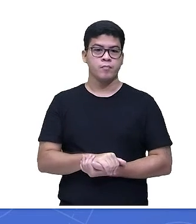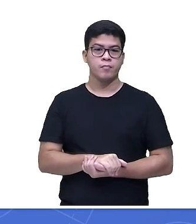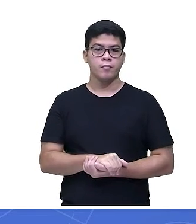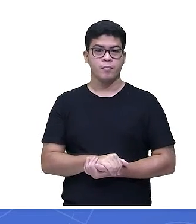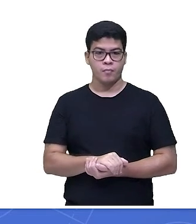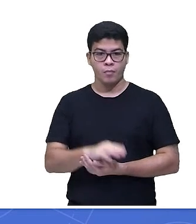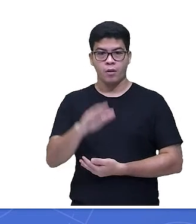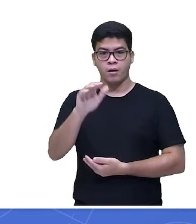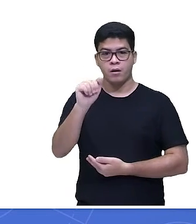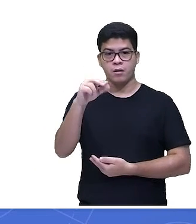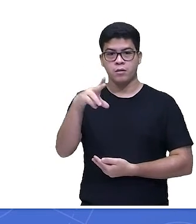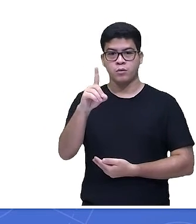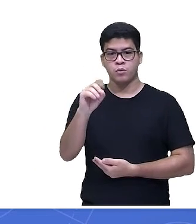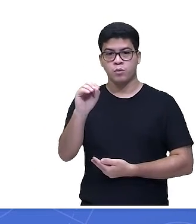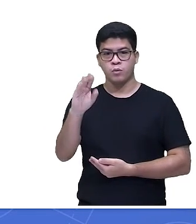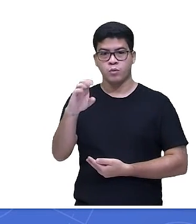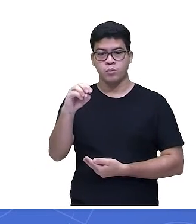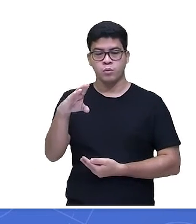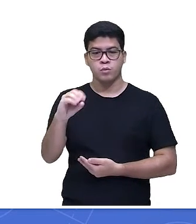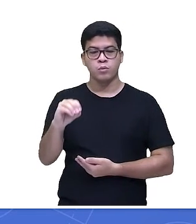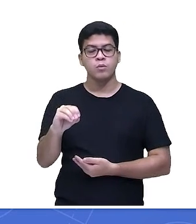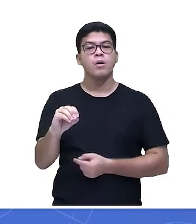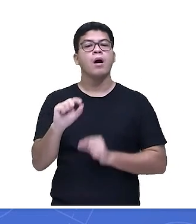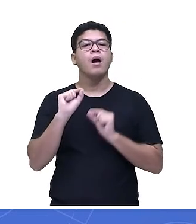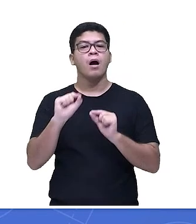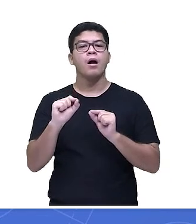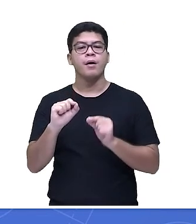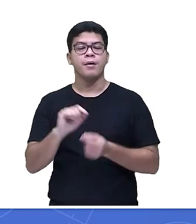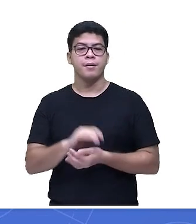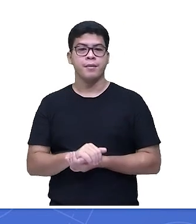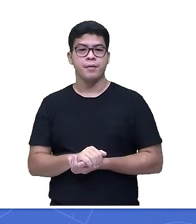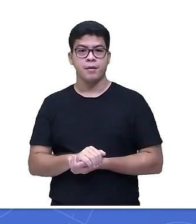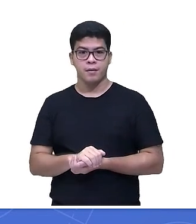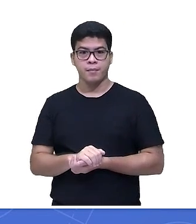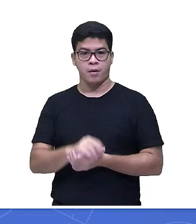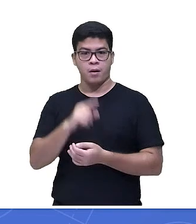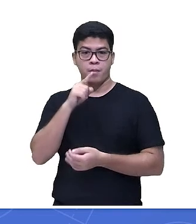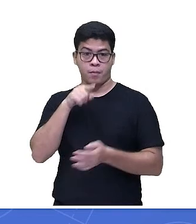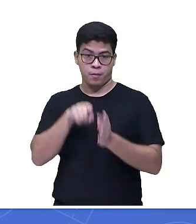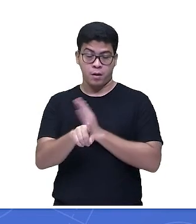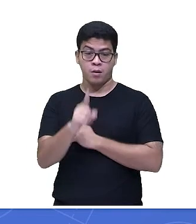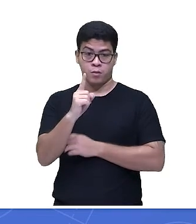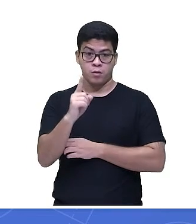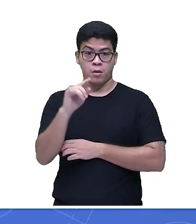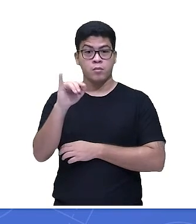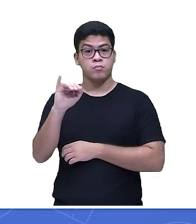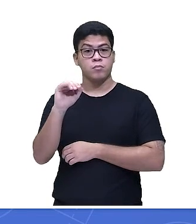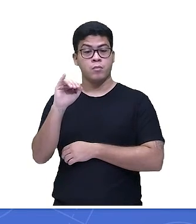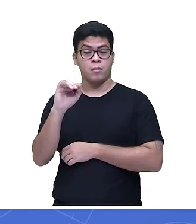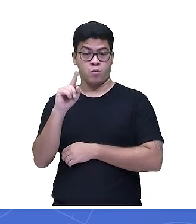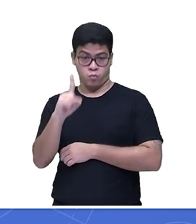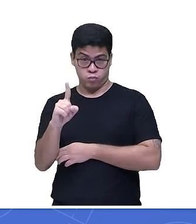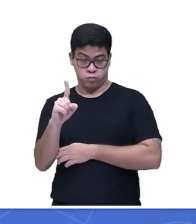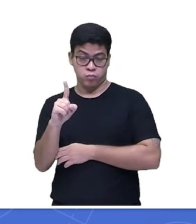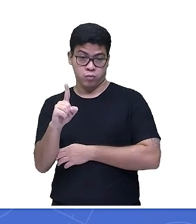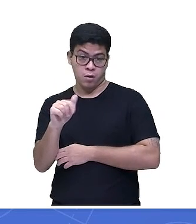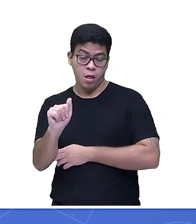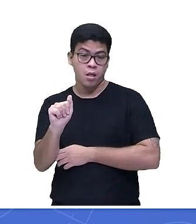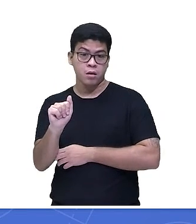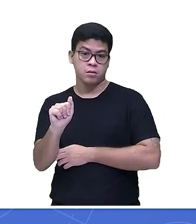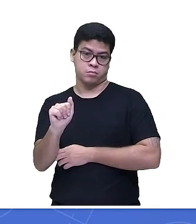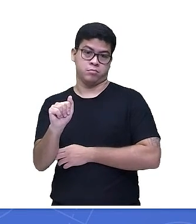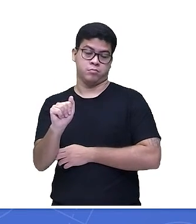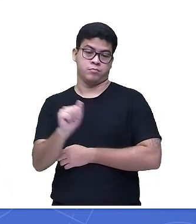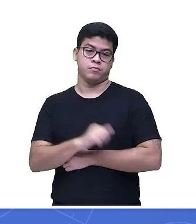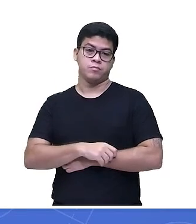O Antônio, primeira questão, letra A, professora. Ok, Antônio, faltou a segunda, né, Antônio? Tá